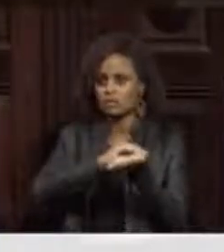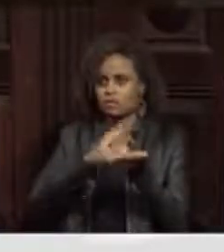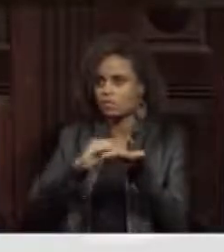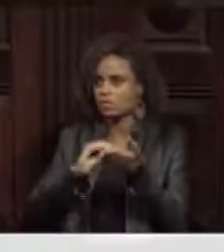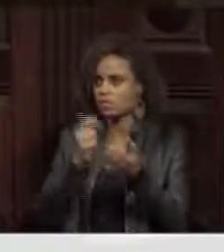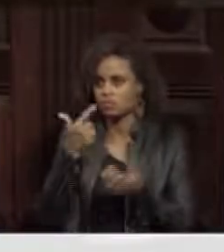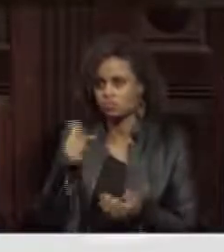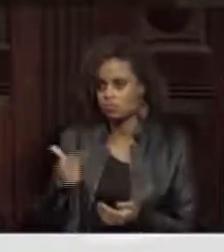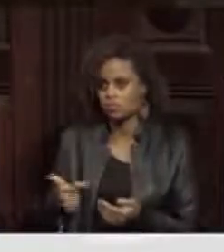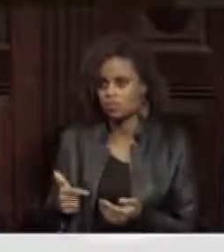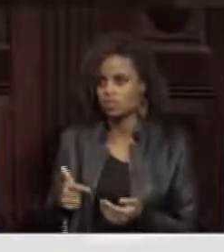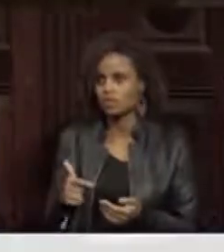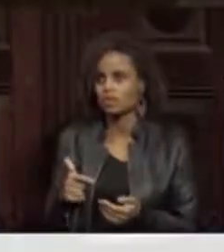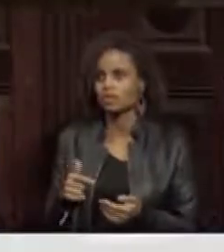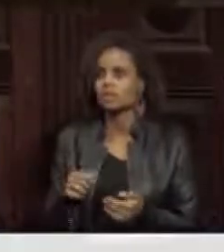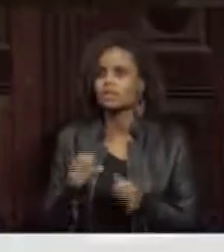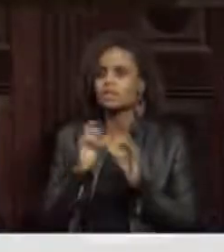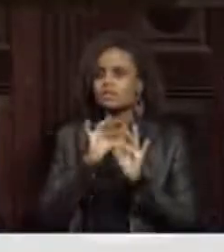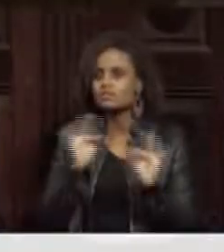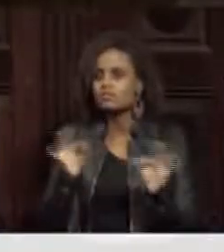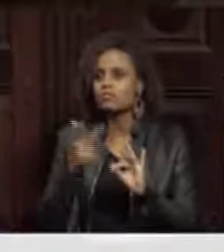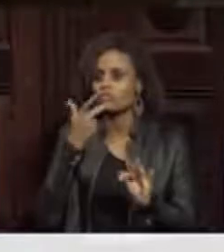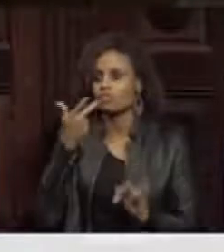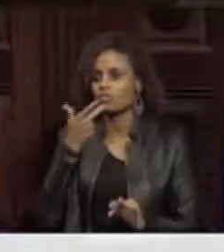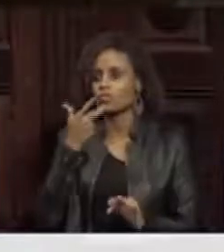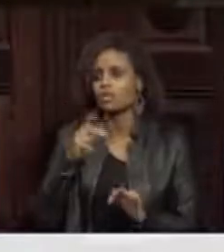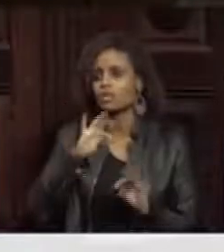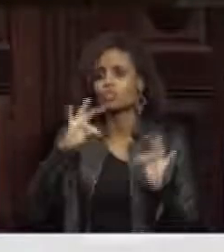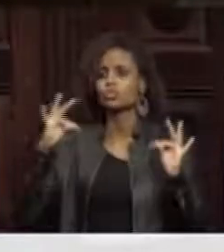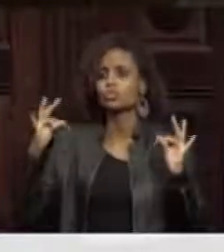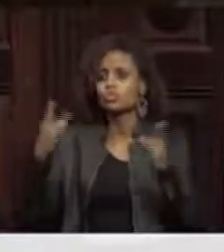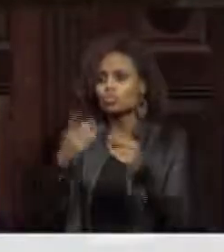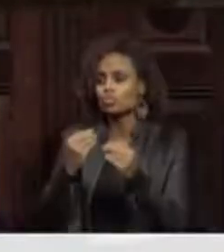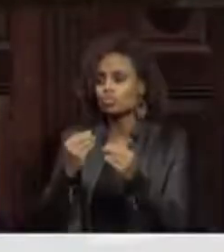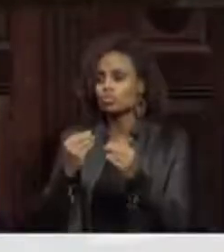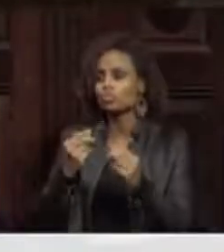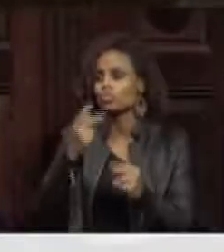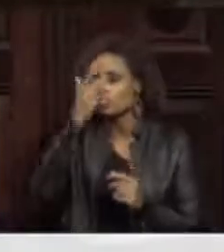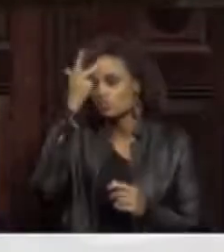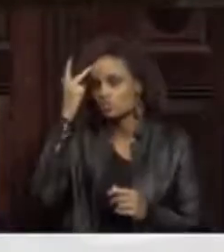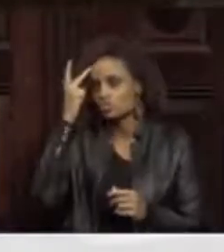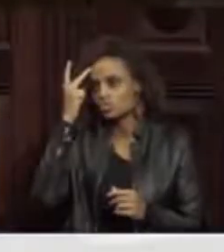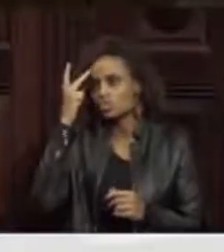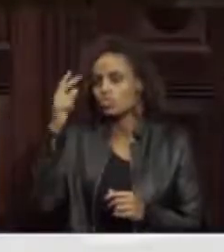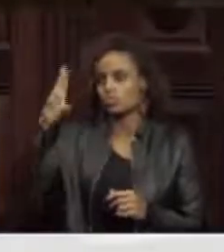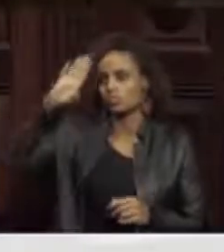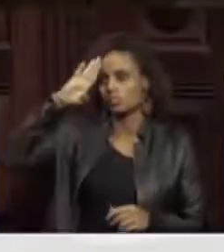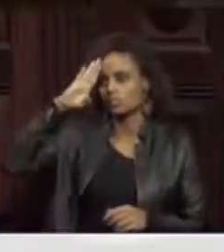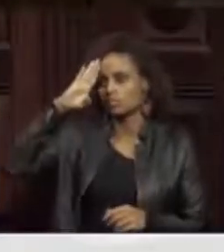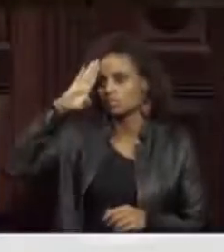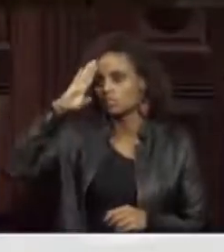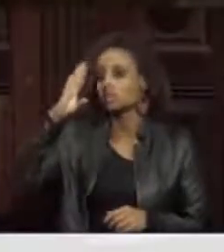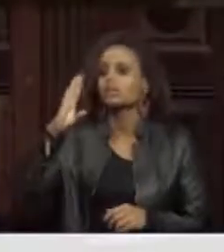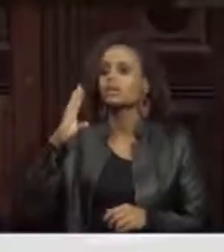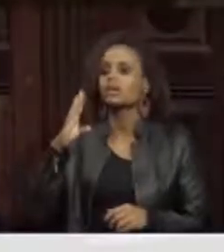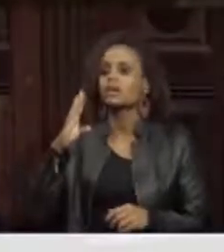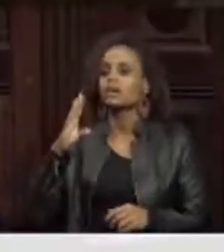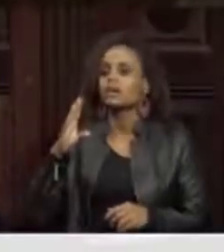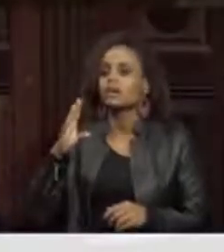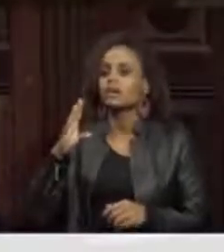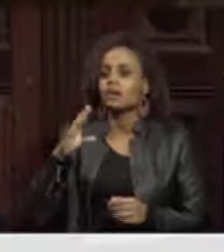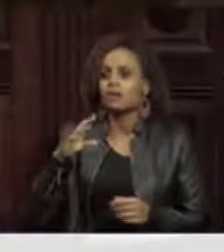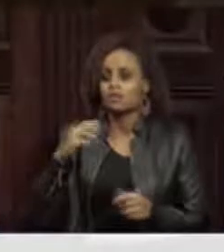o policial de rua até o general abastardo, aquele coronel que